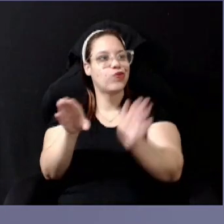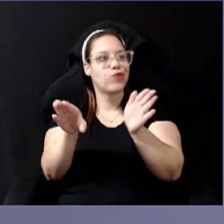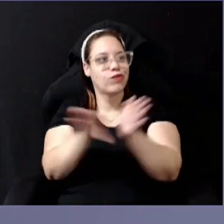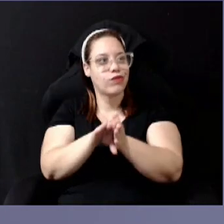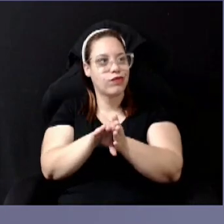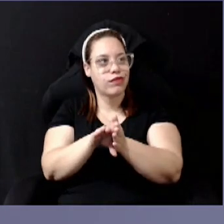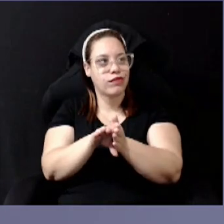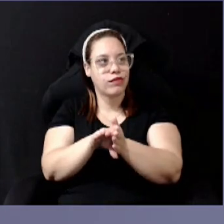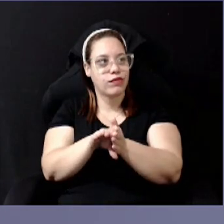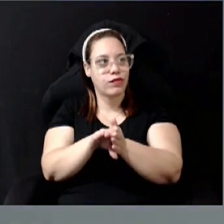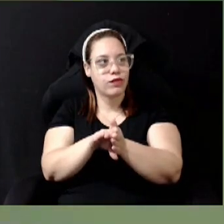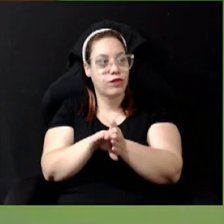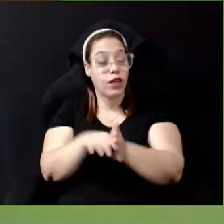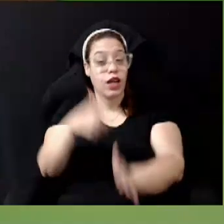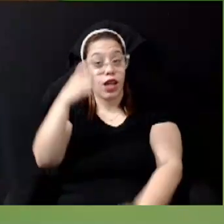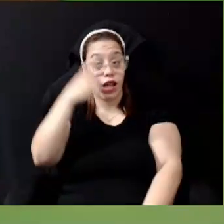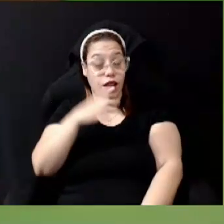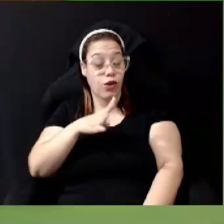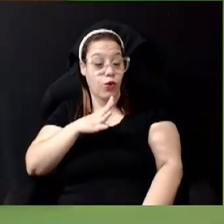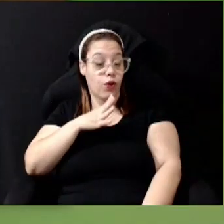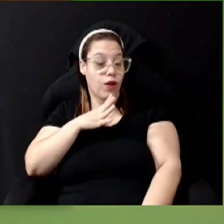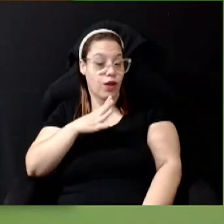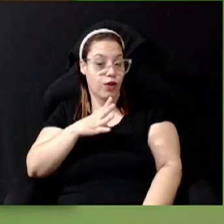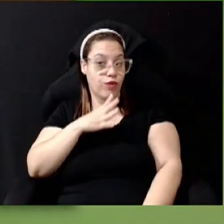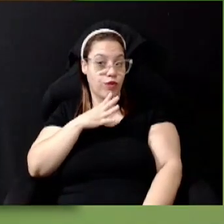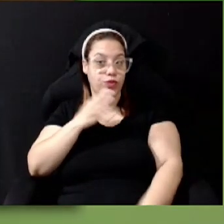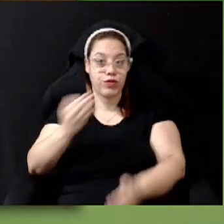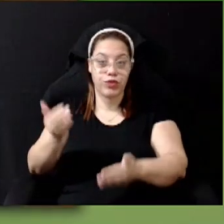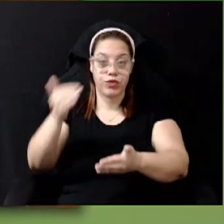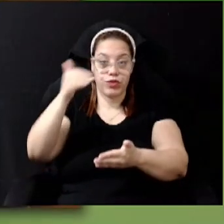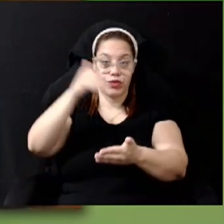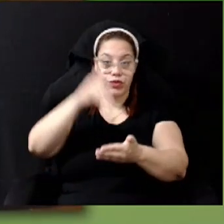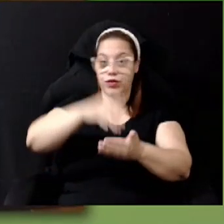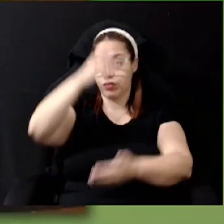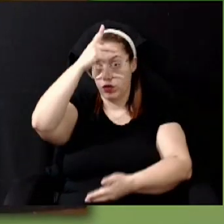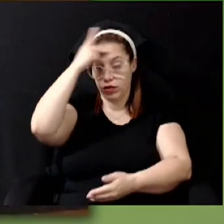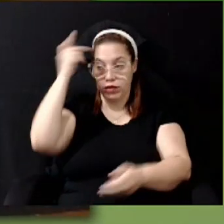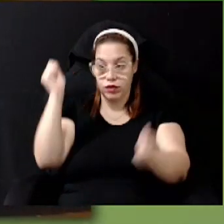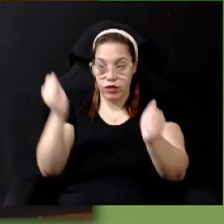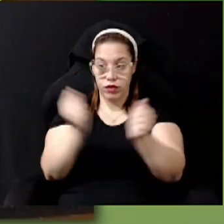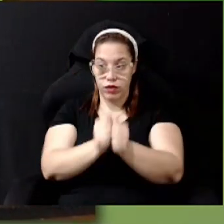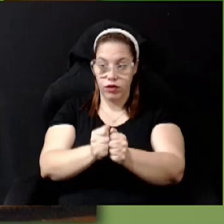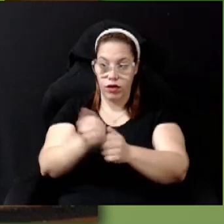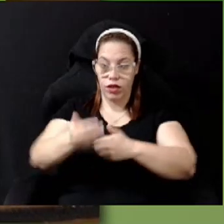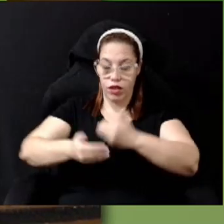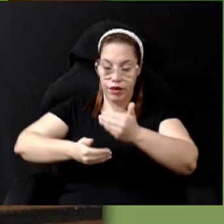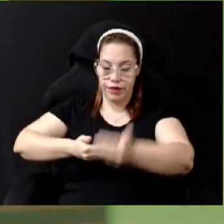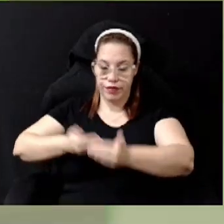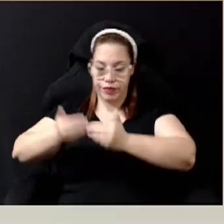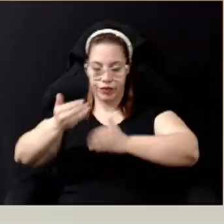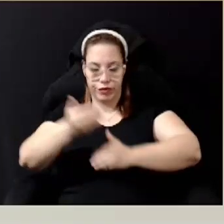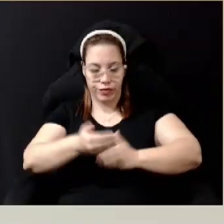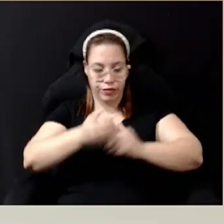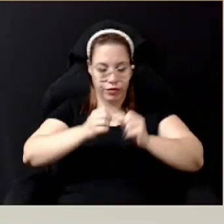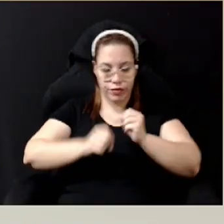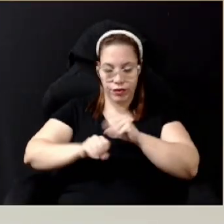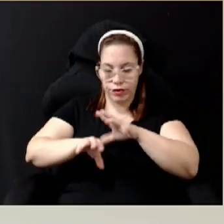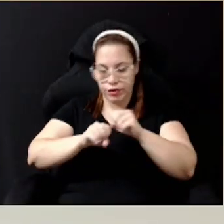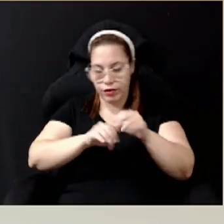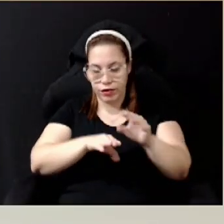ser conhecida, a trazer pessoas comigo, a dividir o conhecimento, a trazer